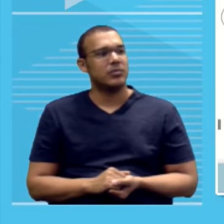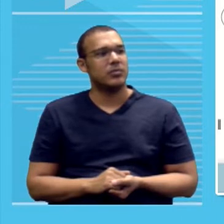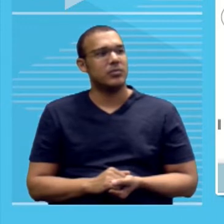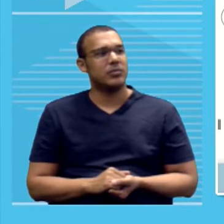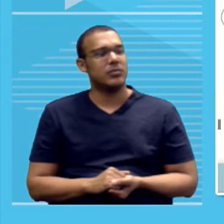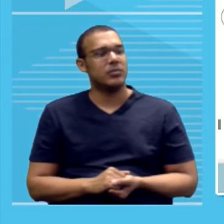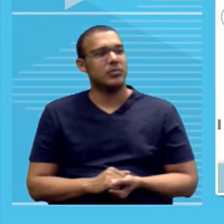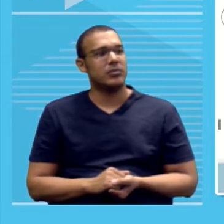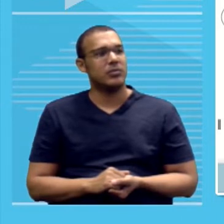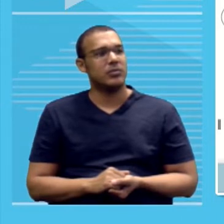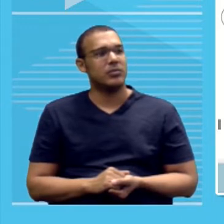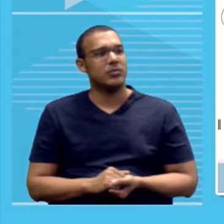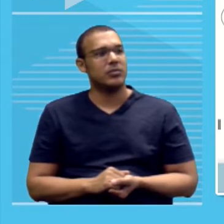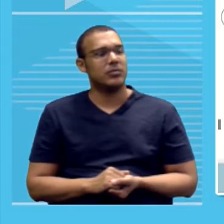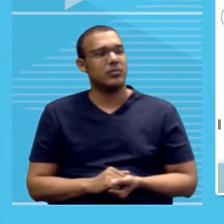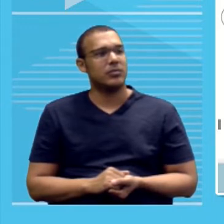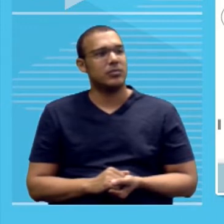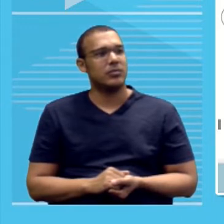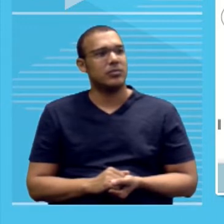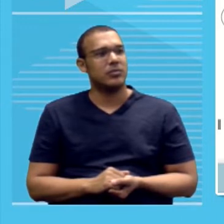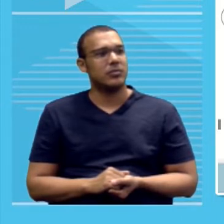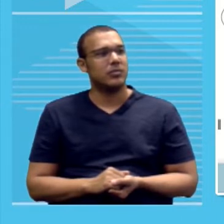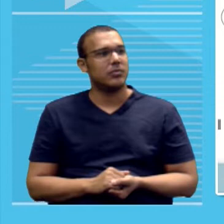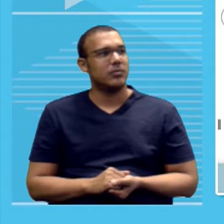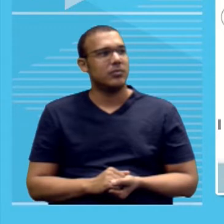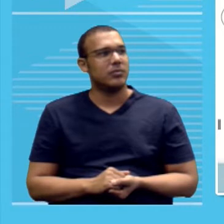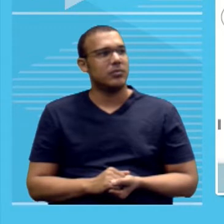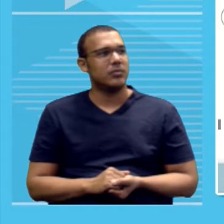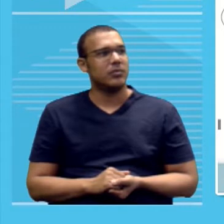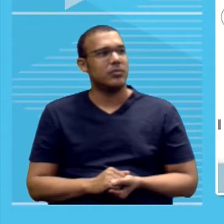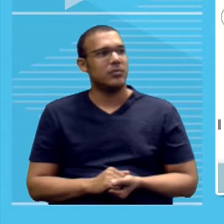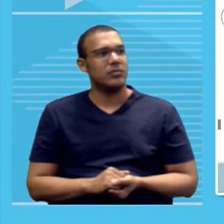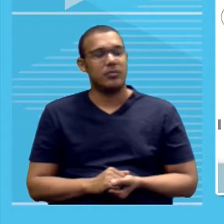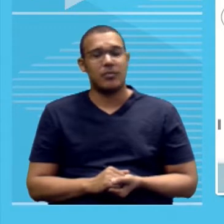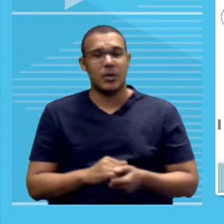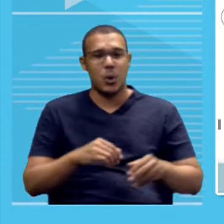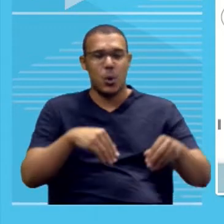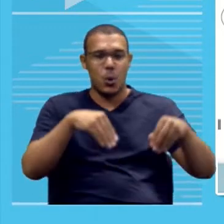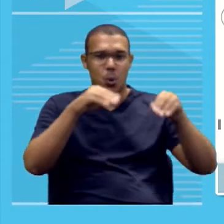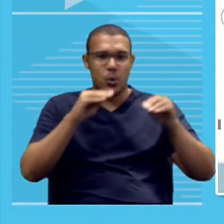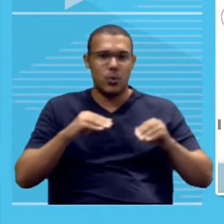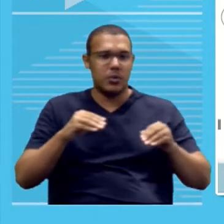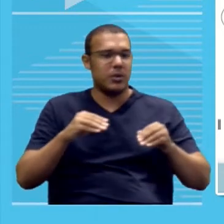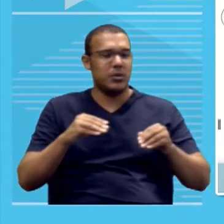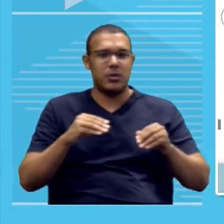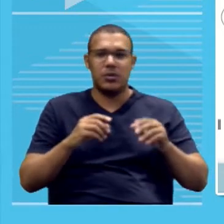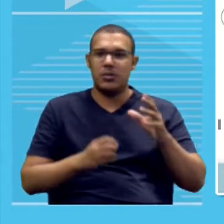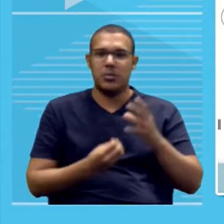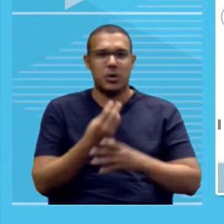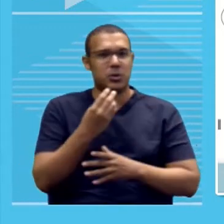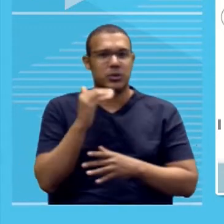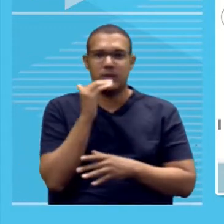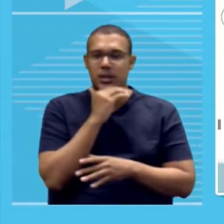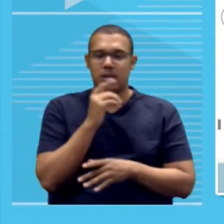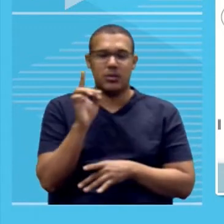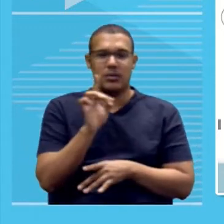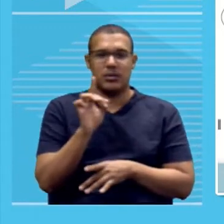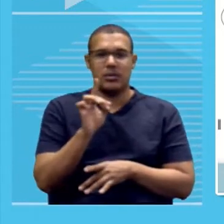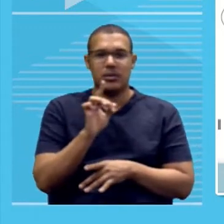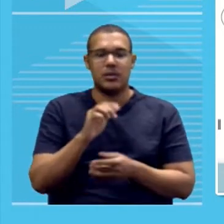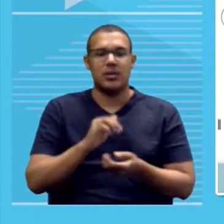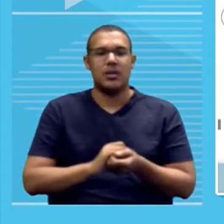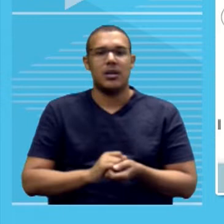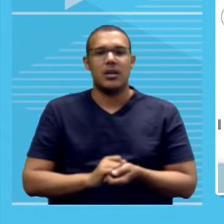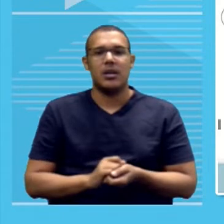verdade, sabe-se que o cobertor não é uma fonte de calor. O cobertor não é fonte de calor de forma alguma. E que sua função é de